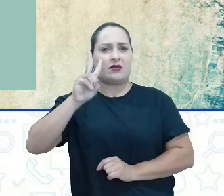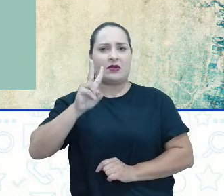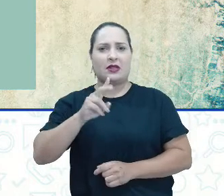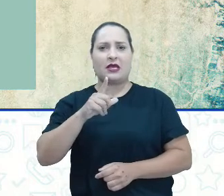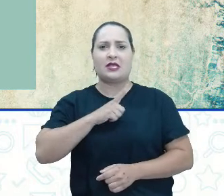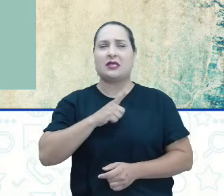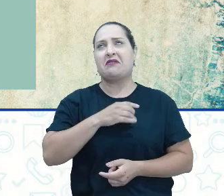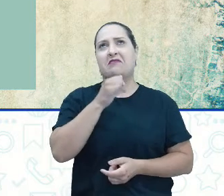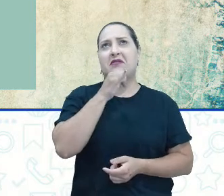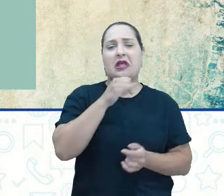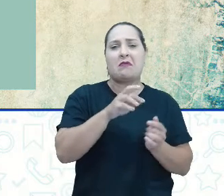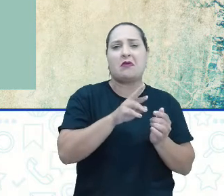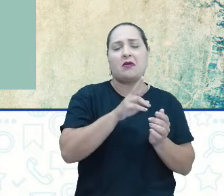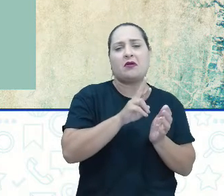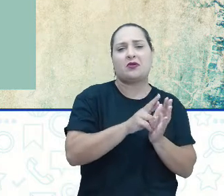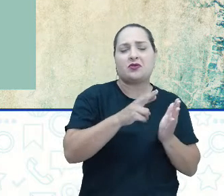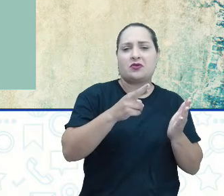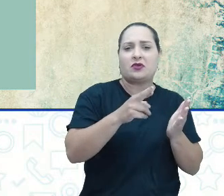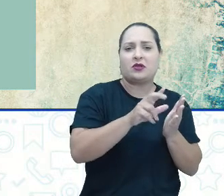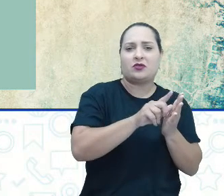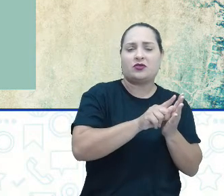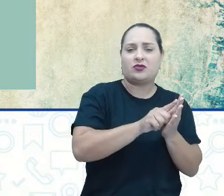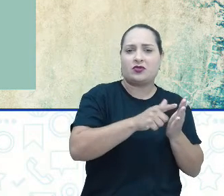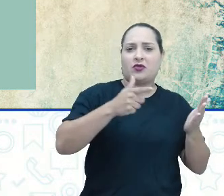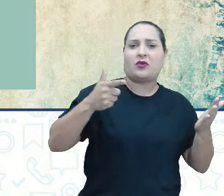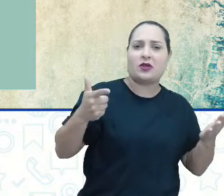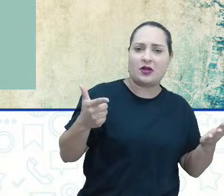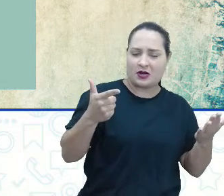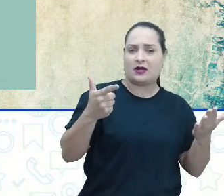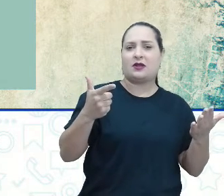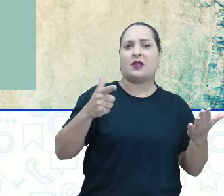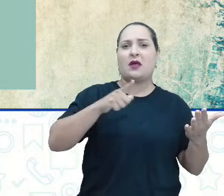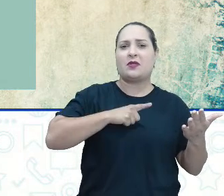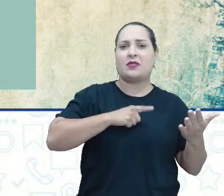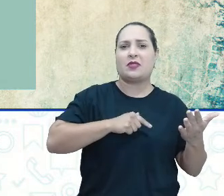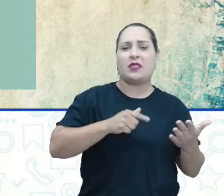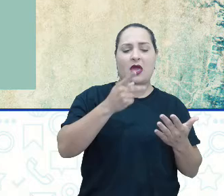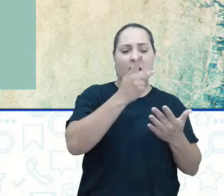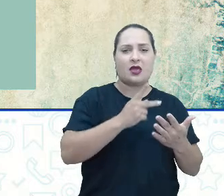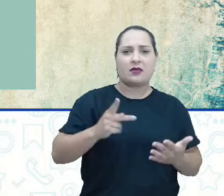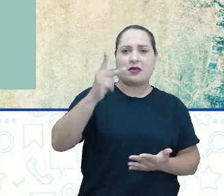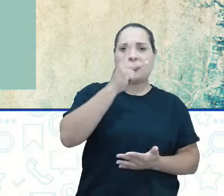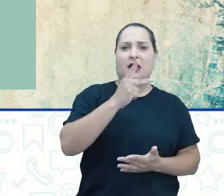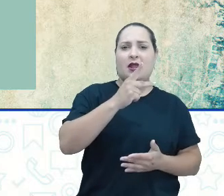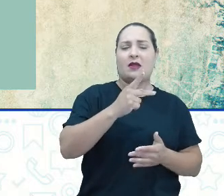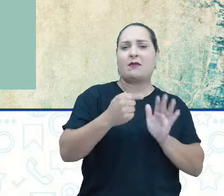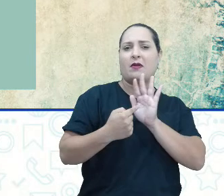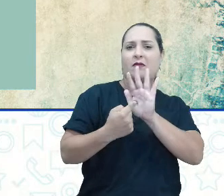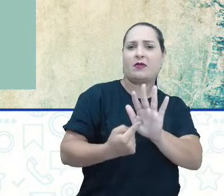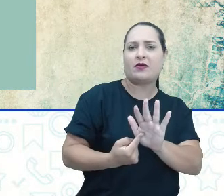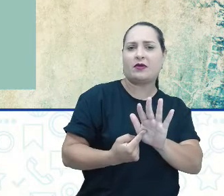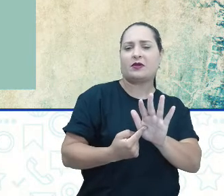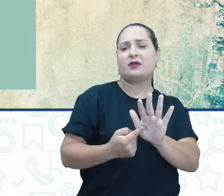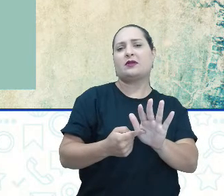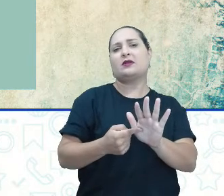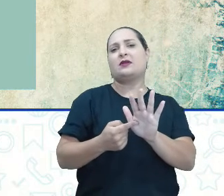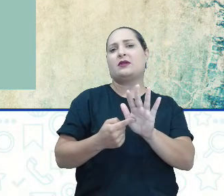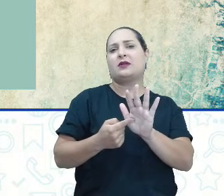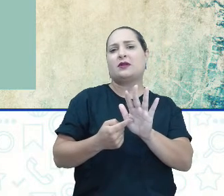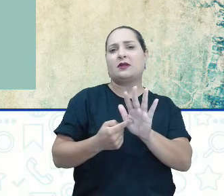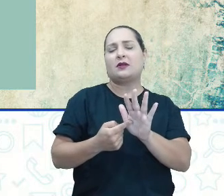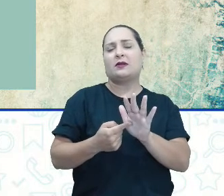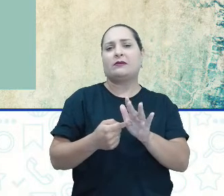gênero jornalístico que se utiliza da imagem para expressar à coletividade o posicionamento editorial